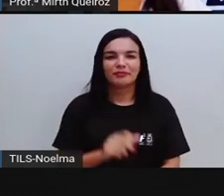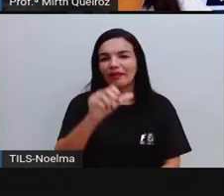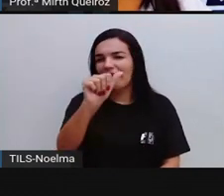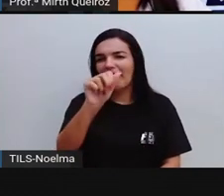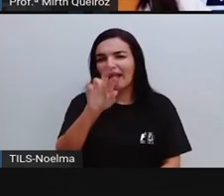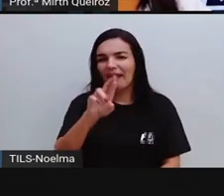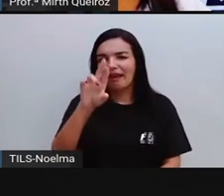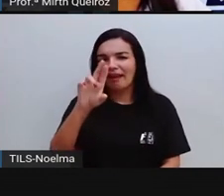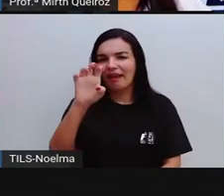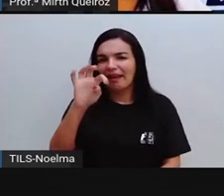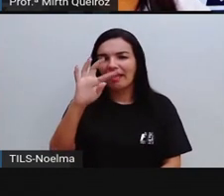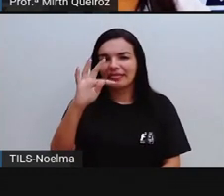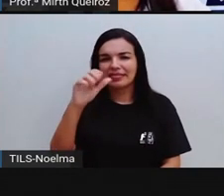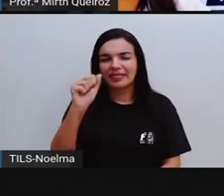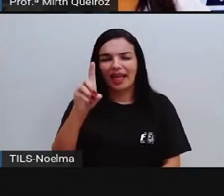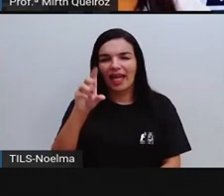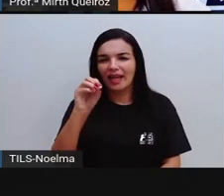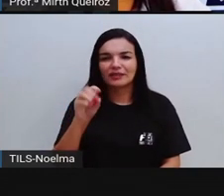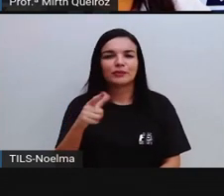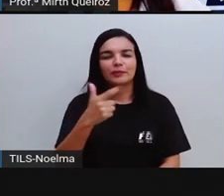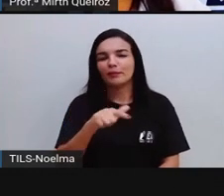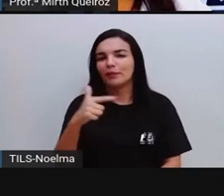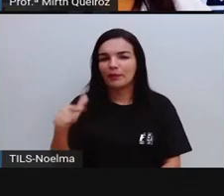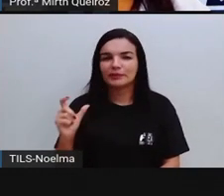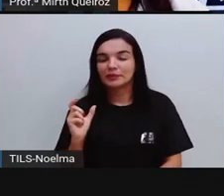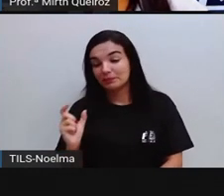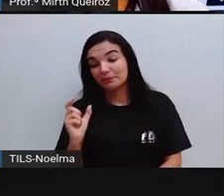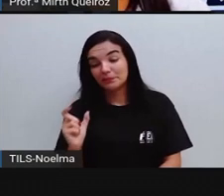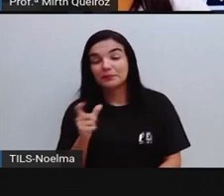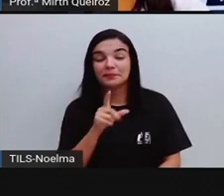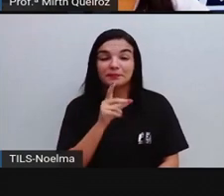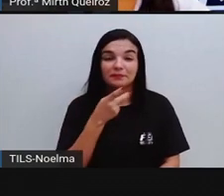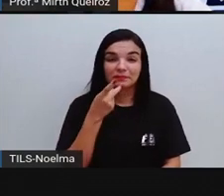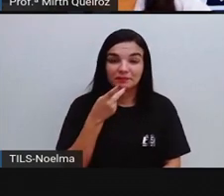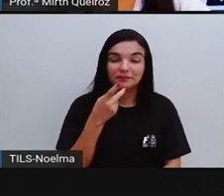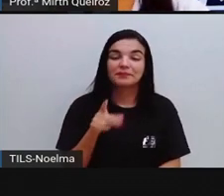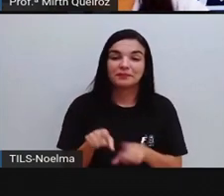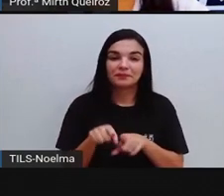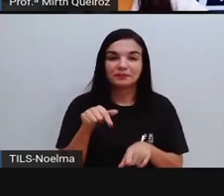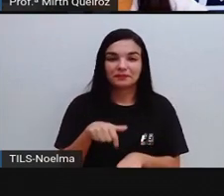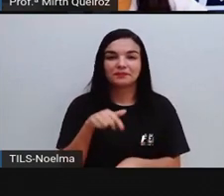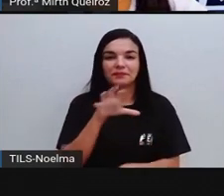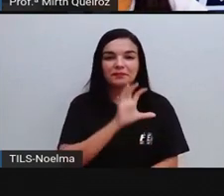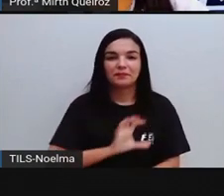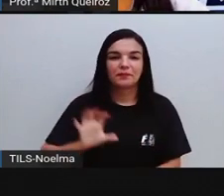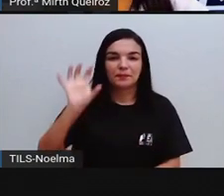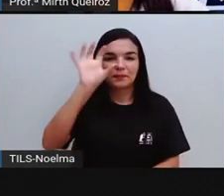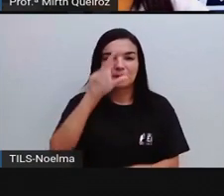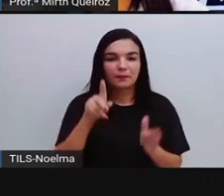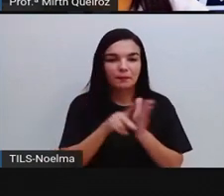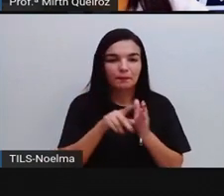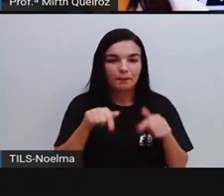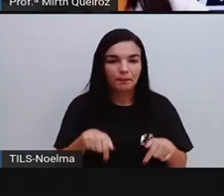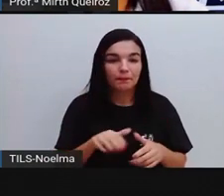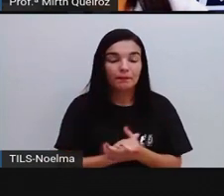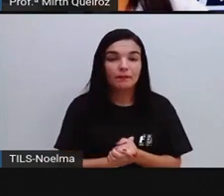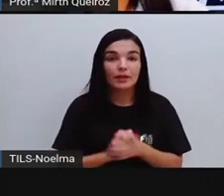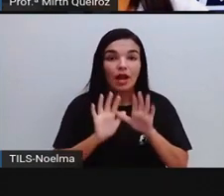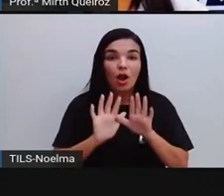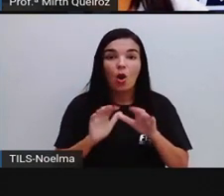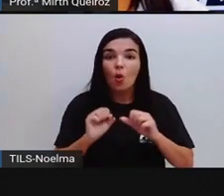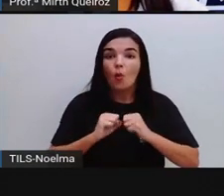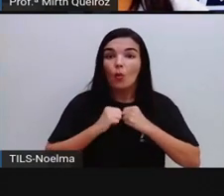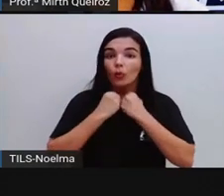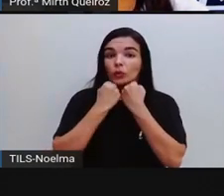Arretado, dentre outras expressões, outros vocábulos que a gente utiliza no Nordeste. O grande mestre de